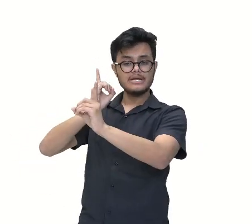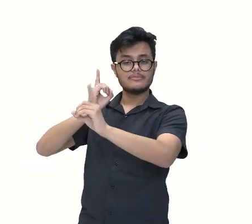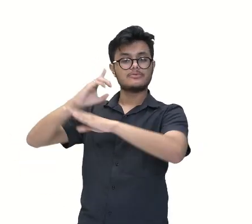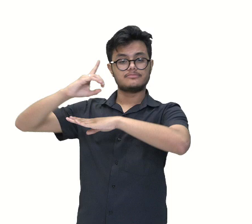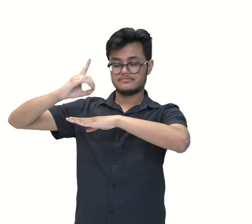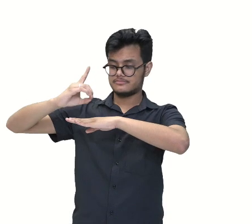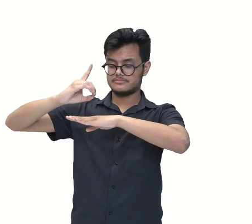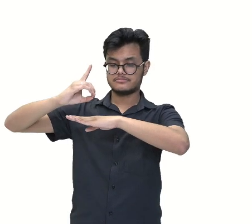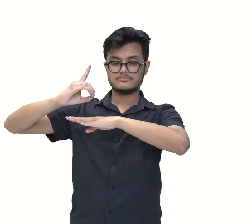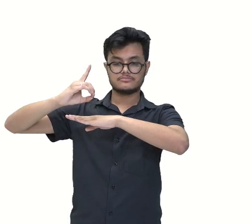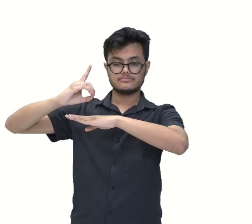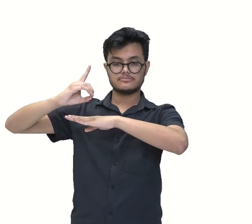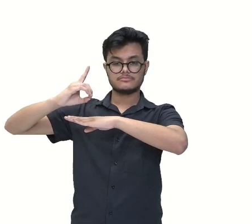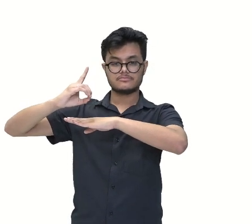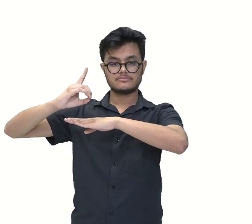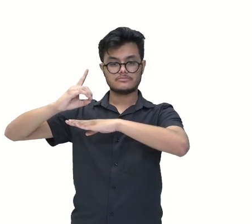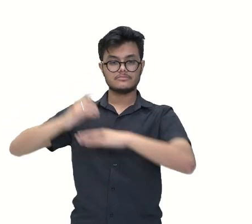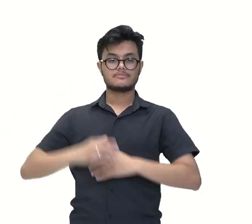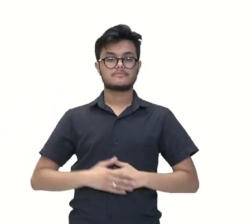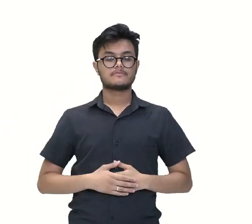Coordenada...